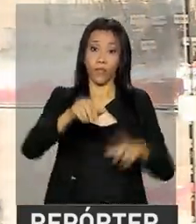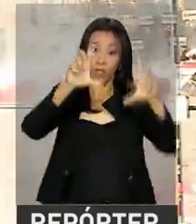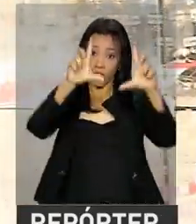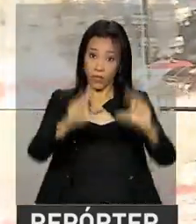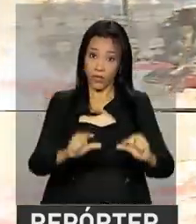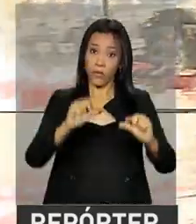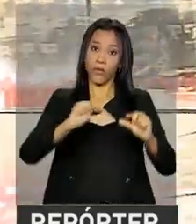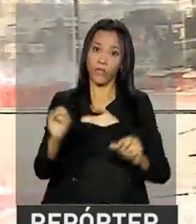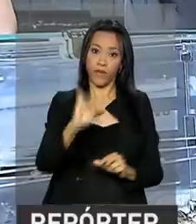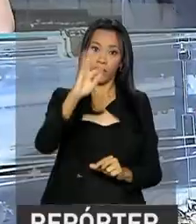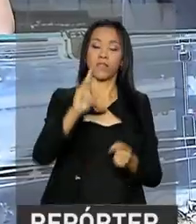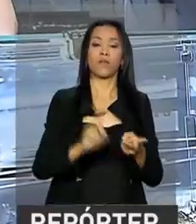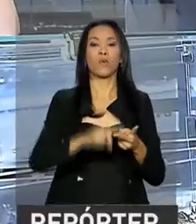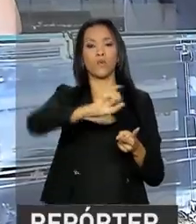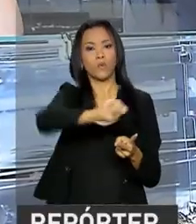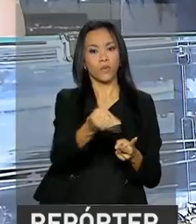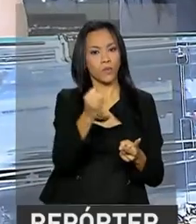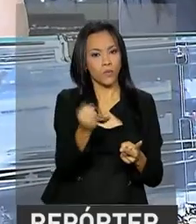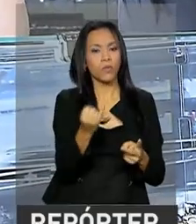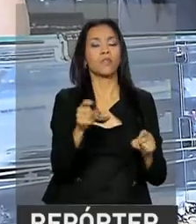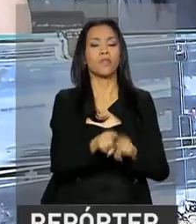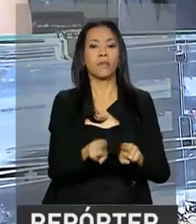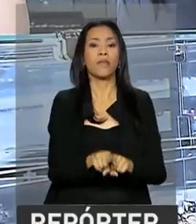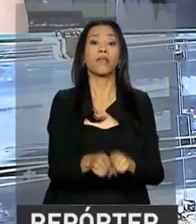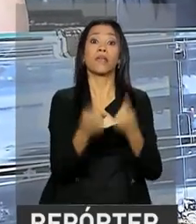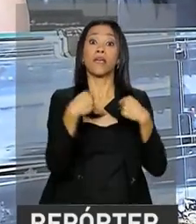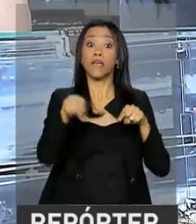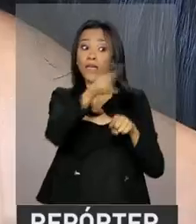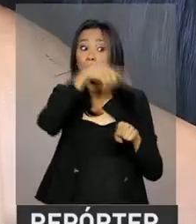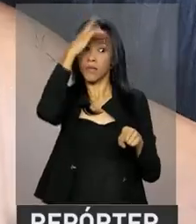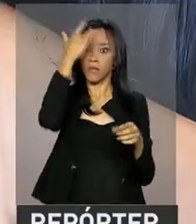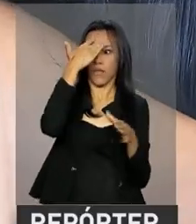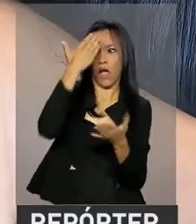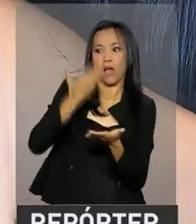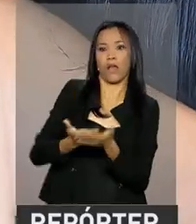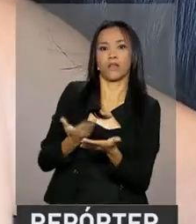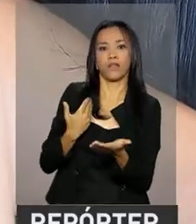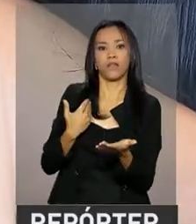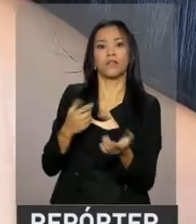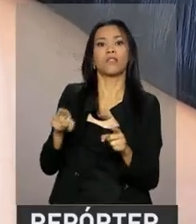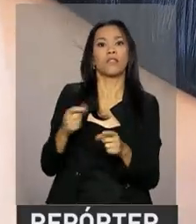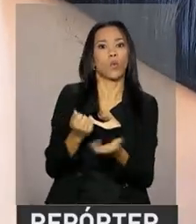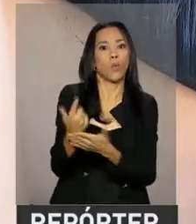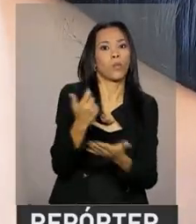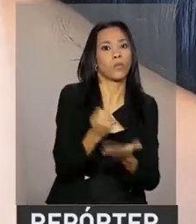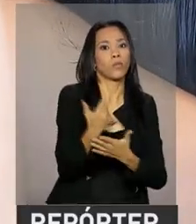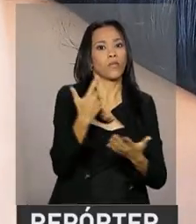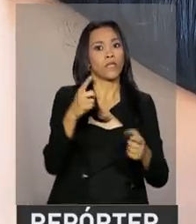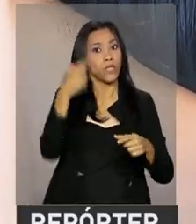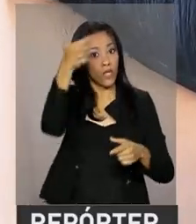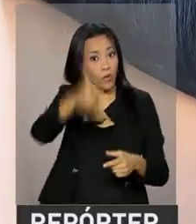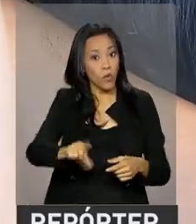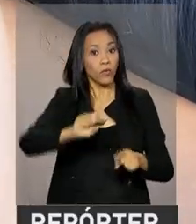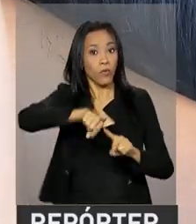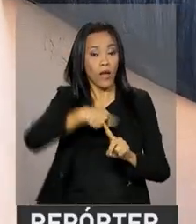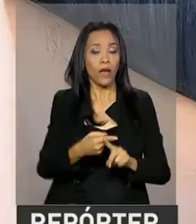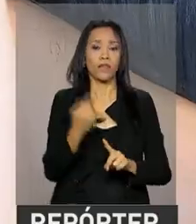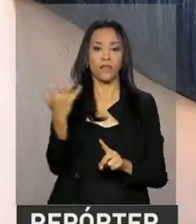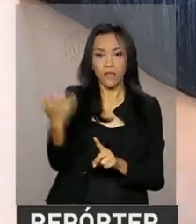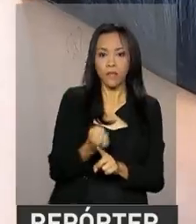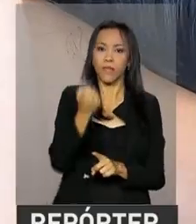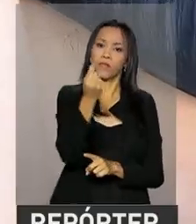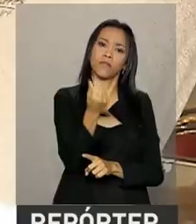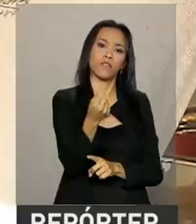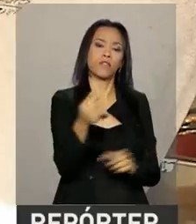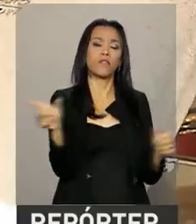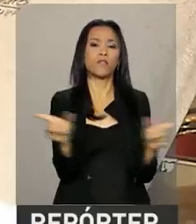inflação dos juros e a melhoria da confiança dos consumidores, somada à liberação de saques das contas inativas do